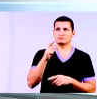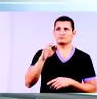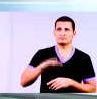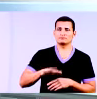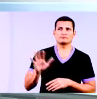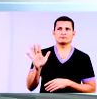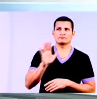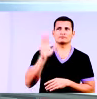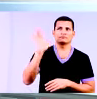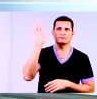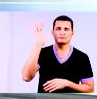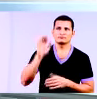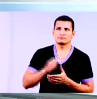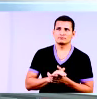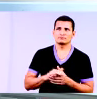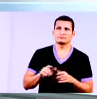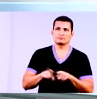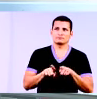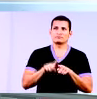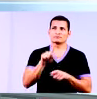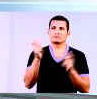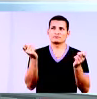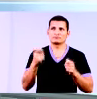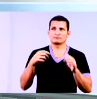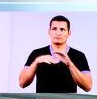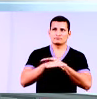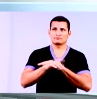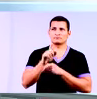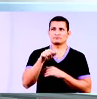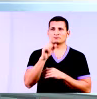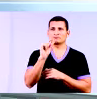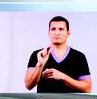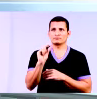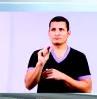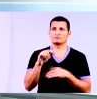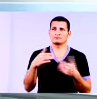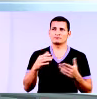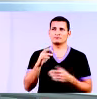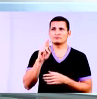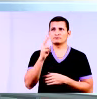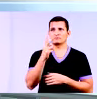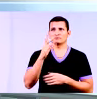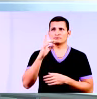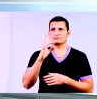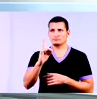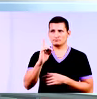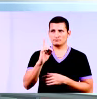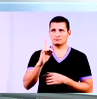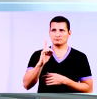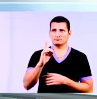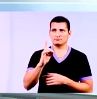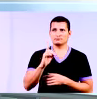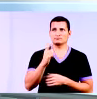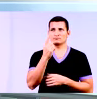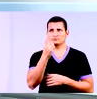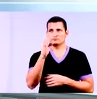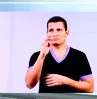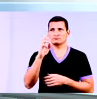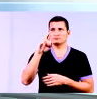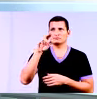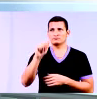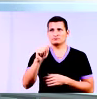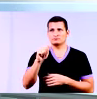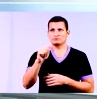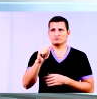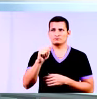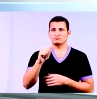cara. E ela também, a capacidade de armazenamento dela é muito pequena. Então, quando eu falo hoje de HD de 1 tera, né,